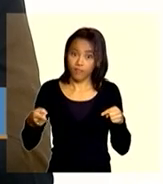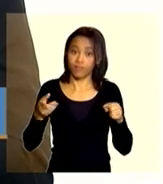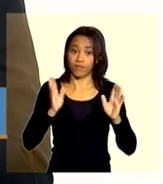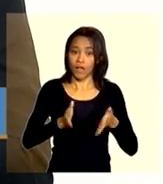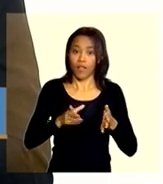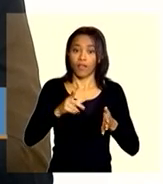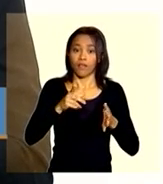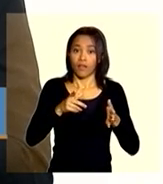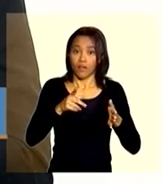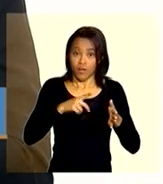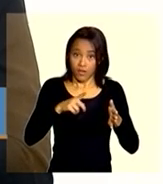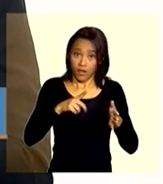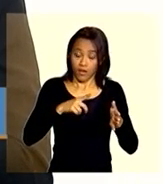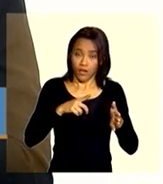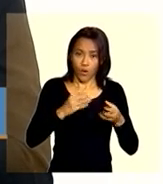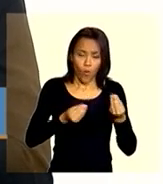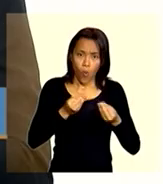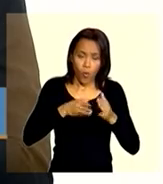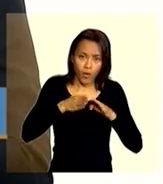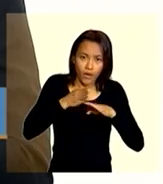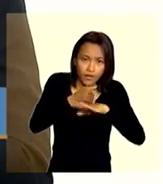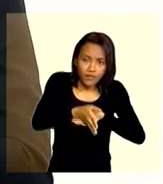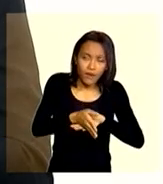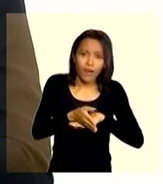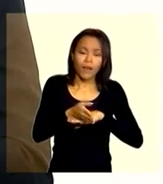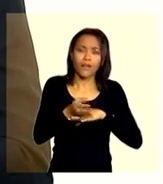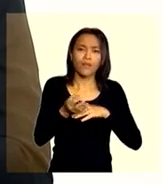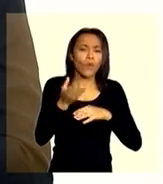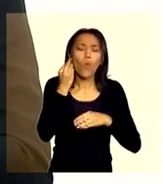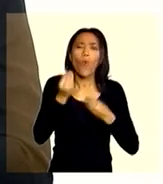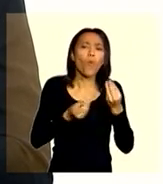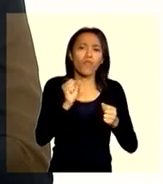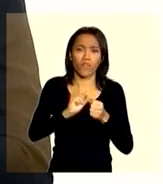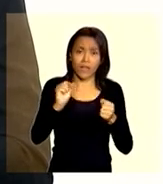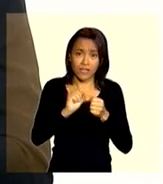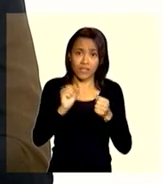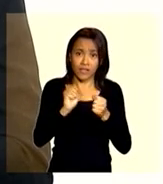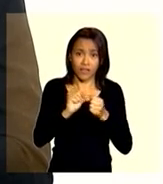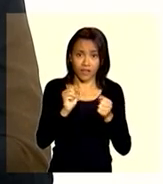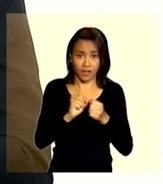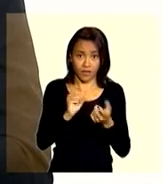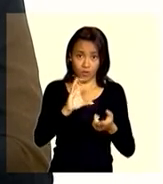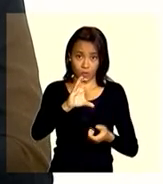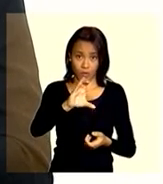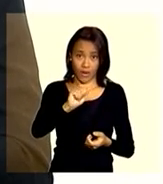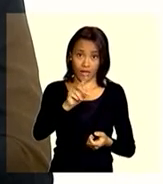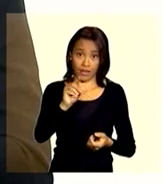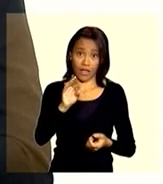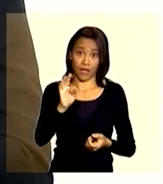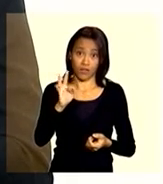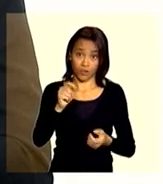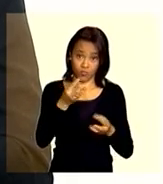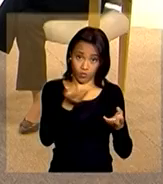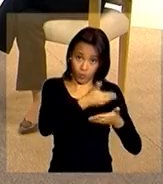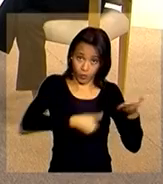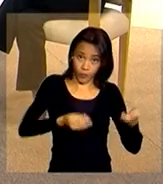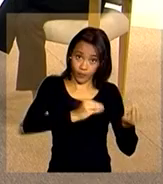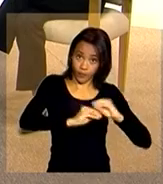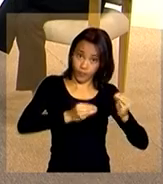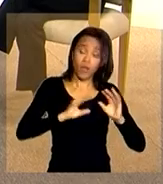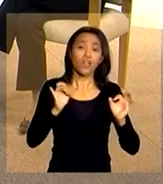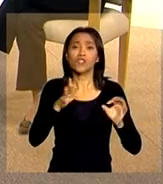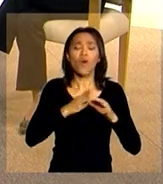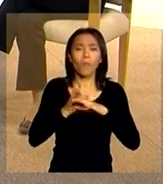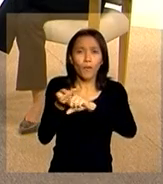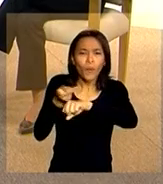tem as orientações de passo a passo de como proceder a atualização cadastral dos gestores perfeito Então é só só entrar acessar